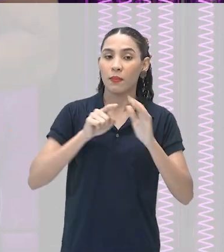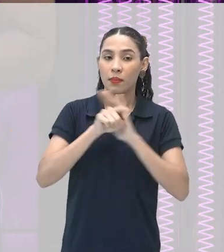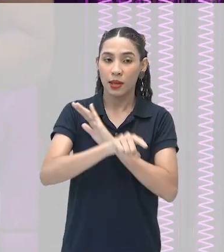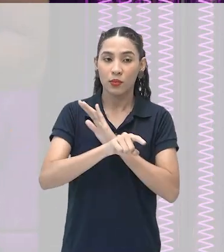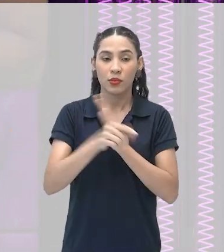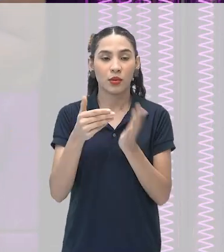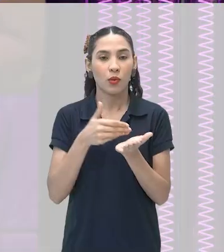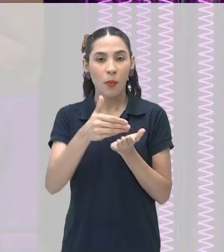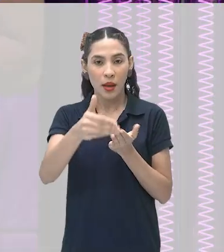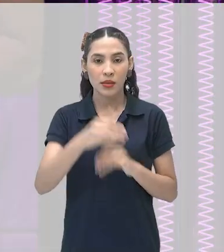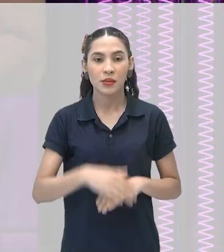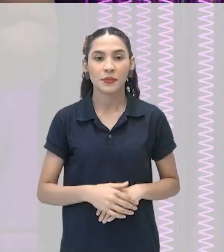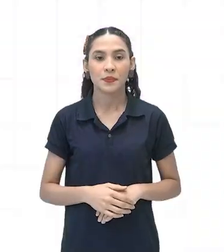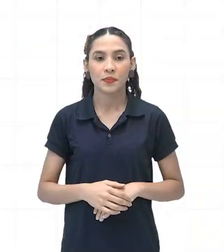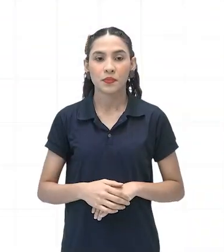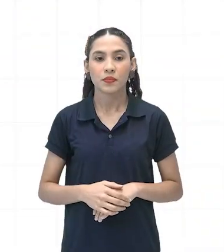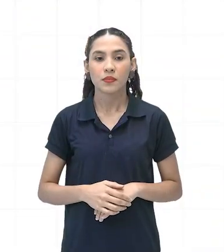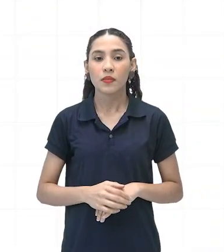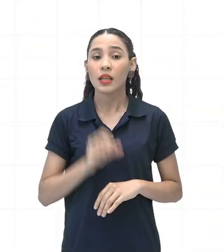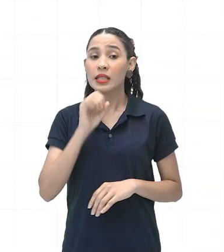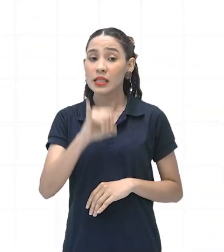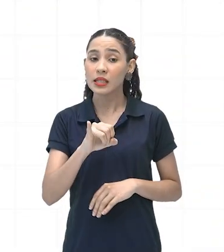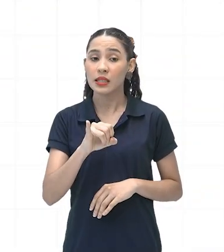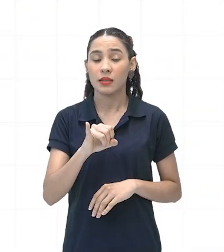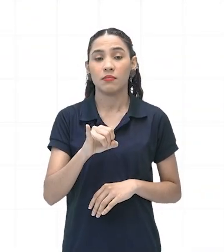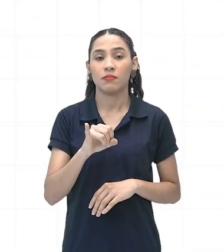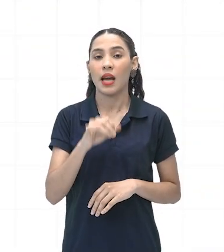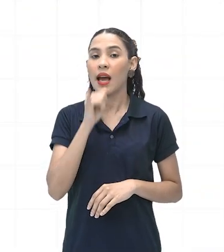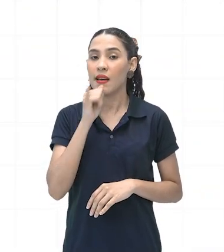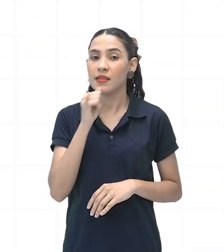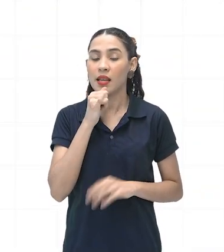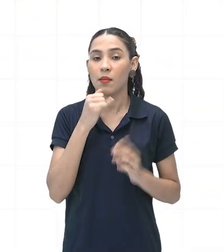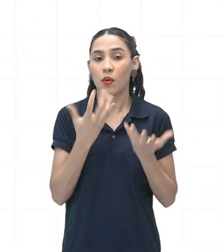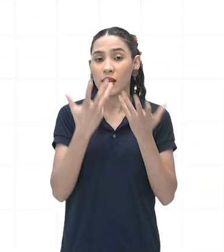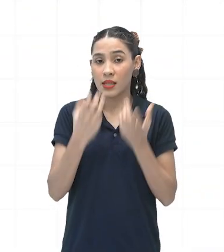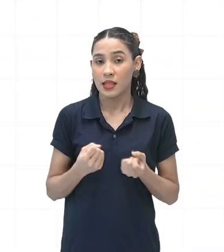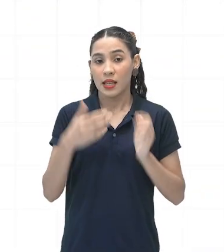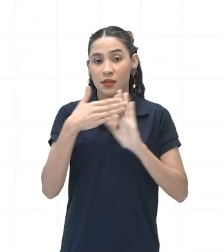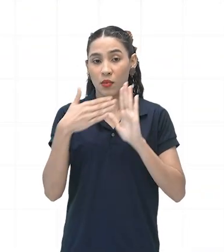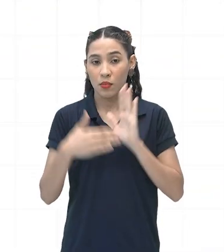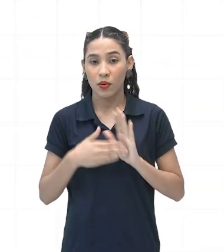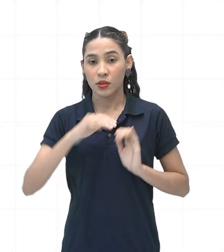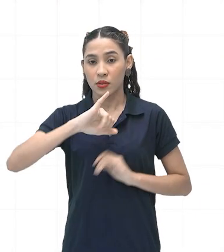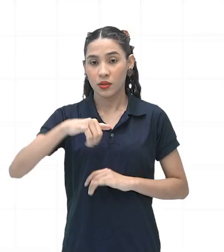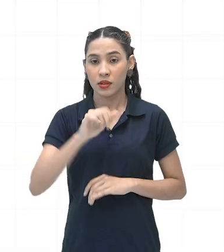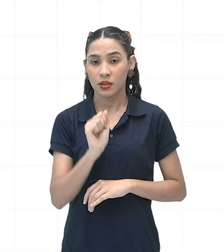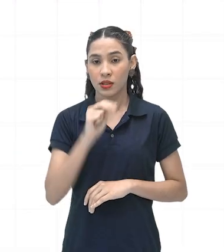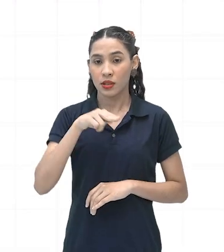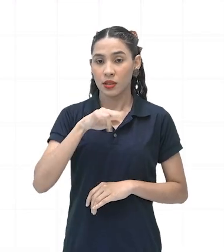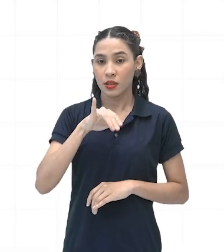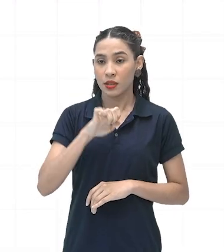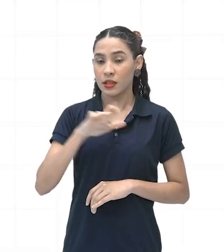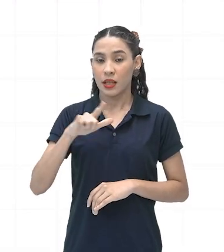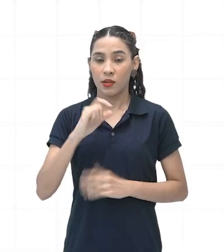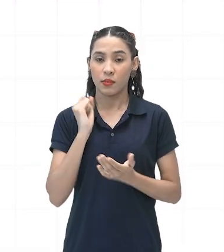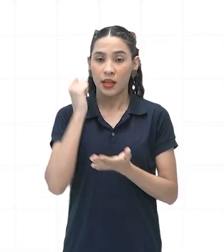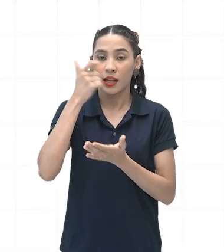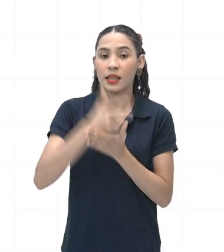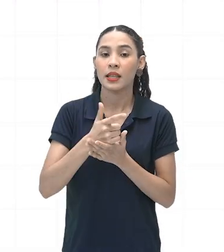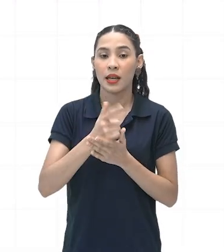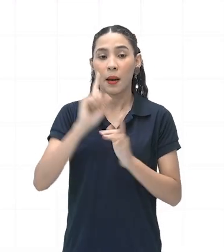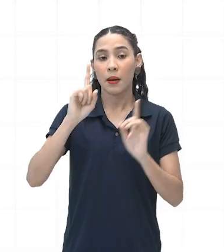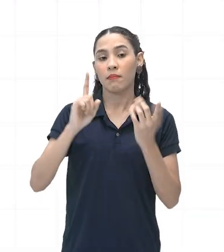à nossa pergunta inicial. Se o vendedor aceitasse a proposta, Janiel pagaria